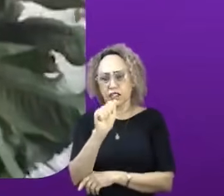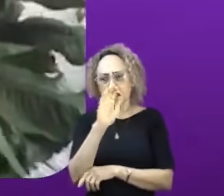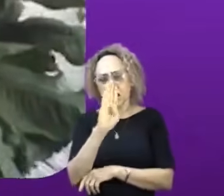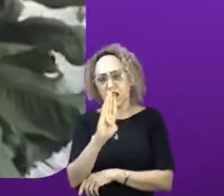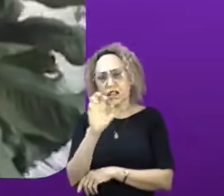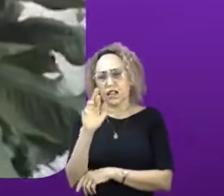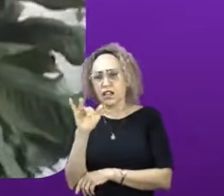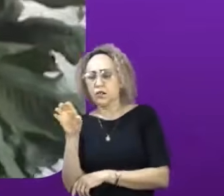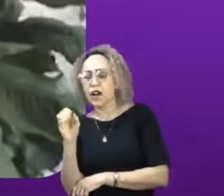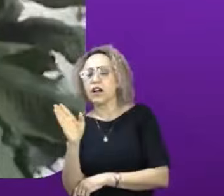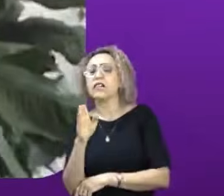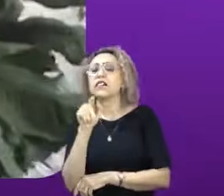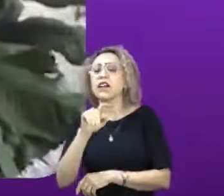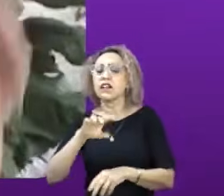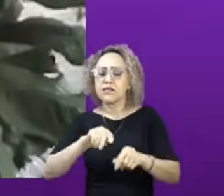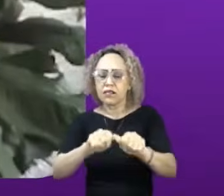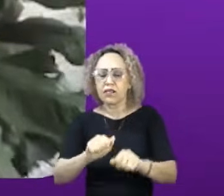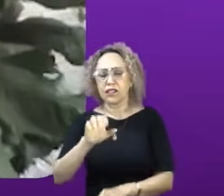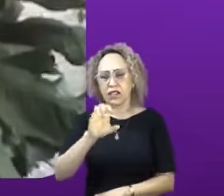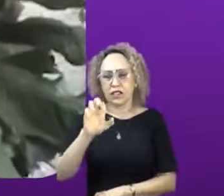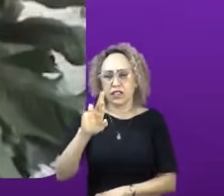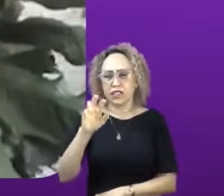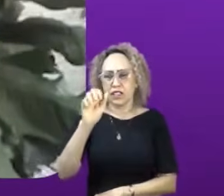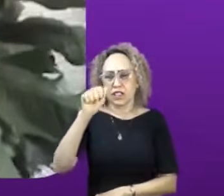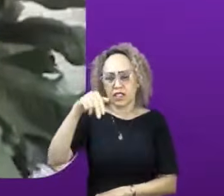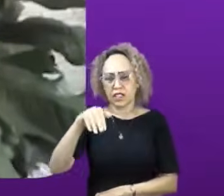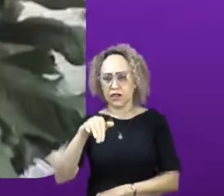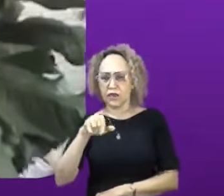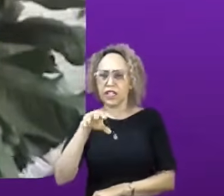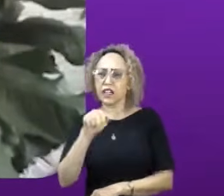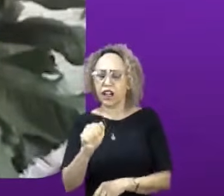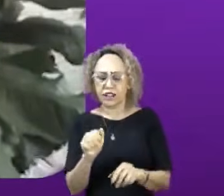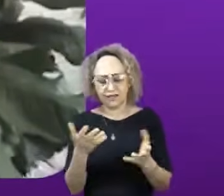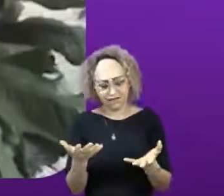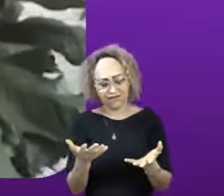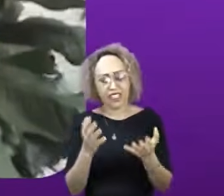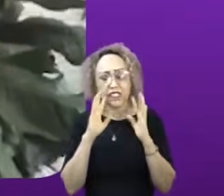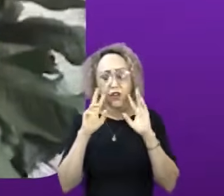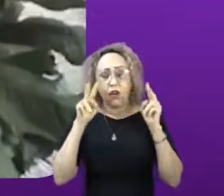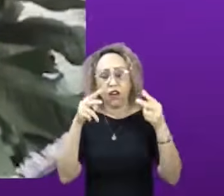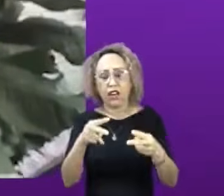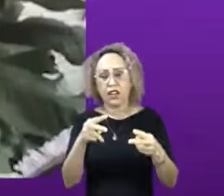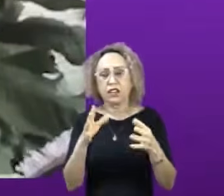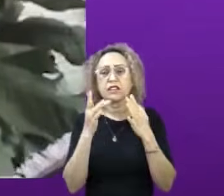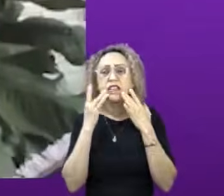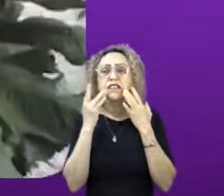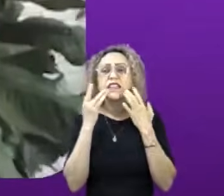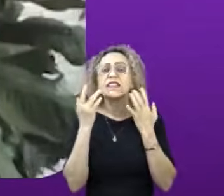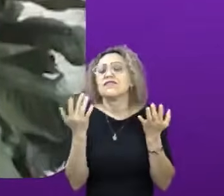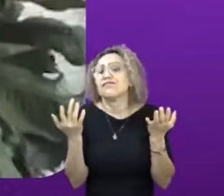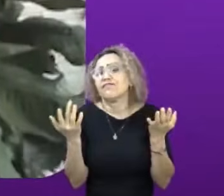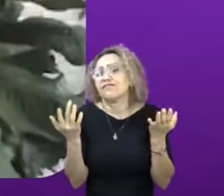preciosíssimas e que a gente olhando assim com um jeito teatral, né, com uma perspectiva teatral, já